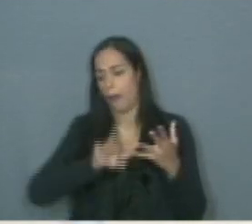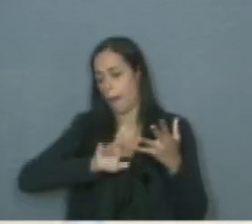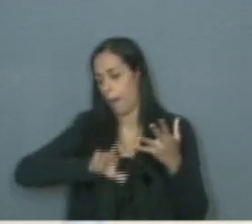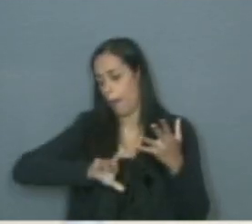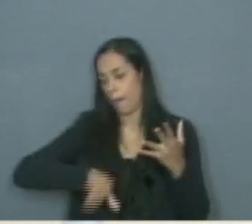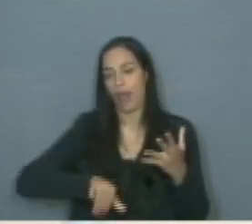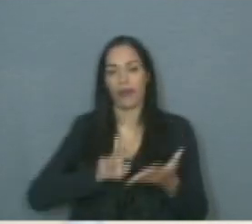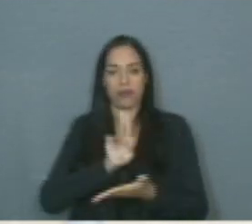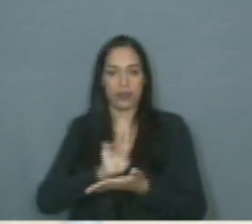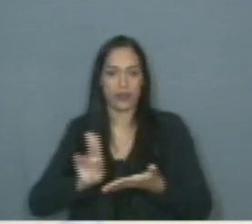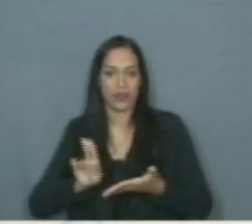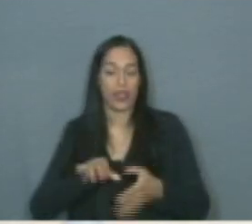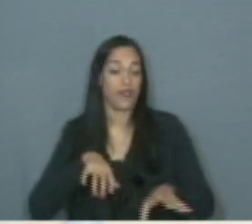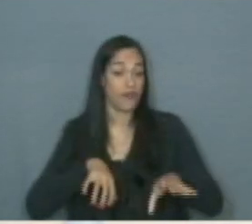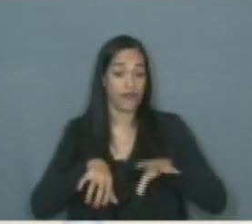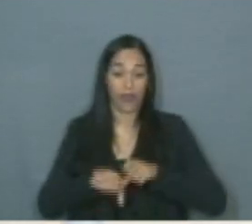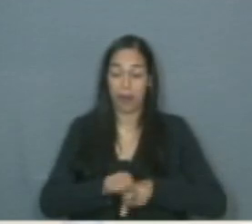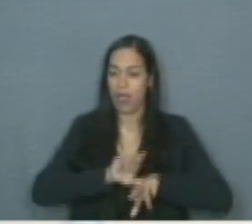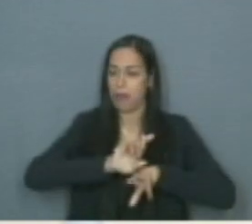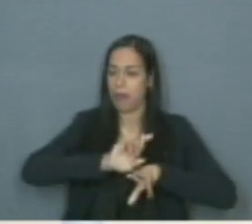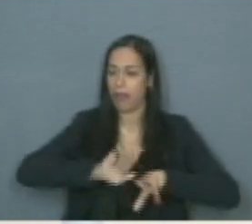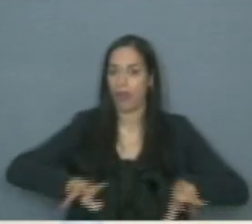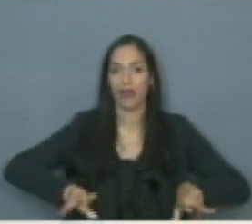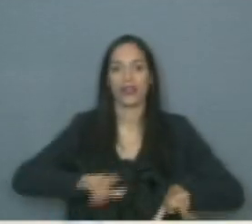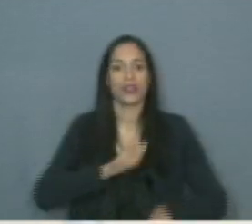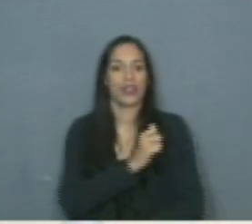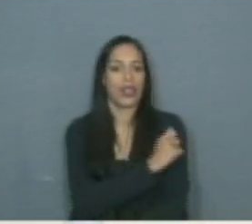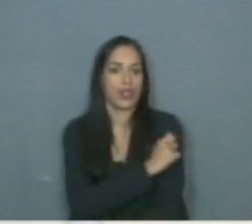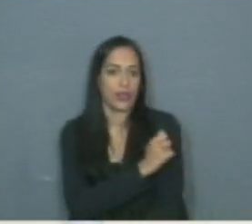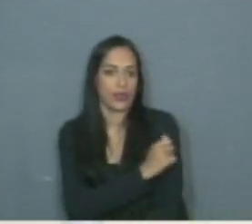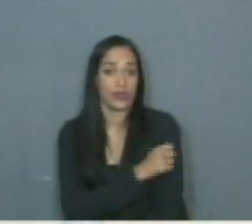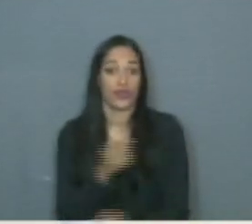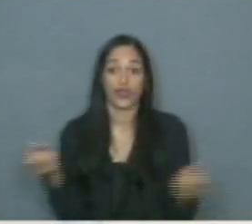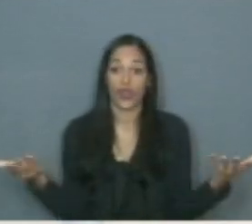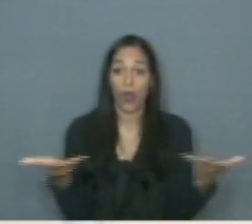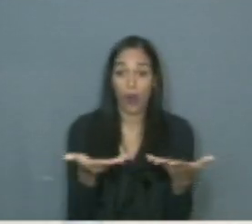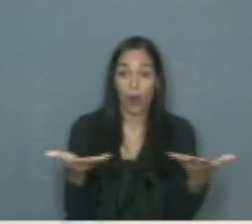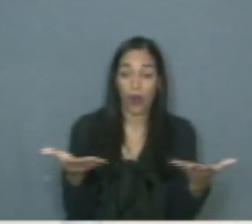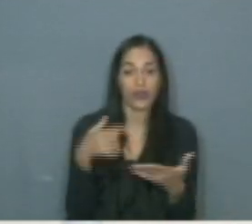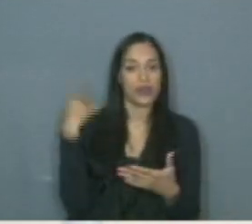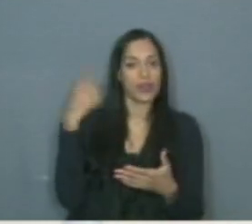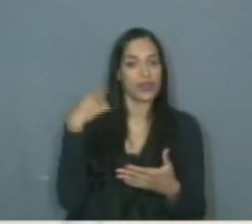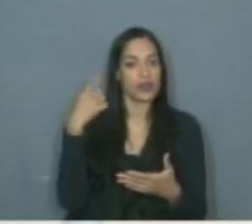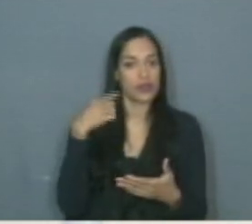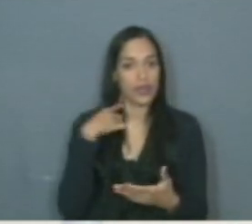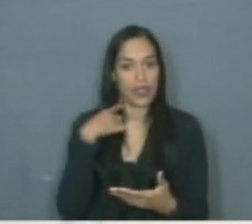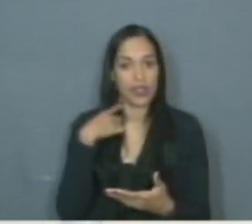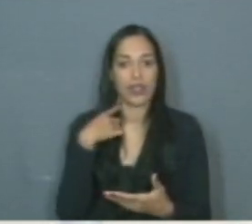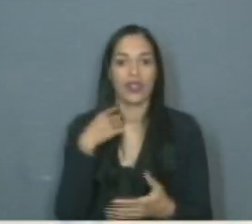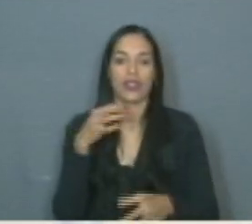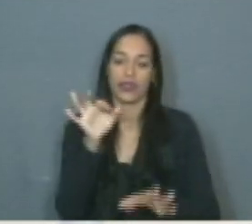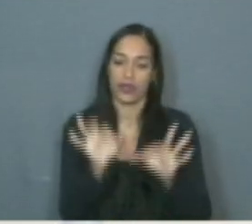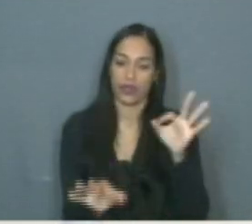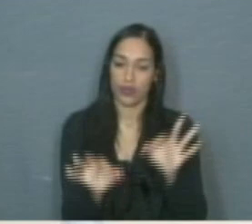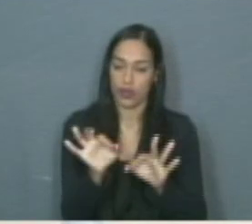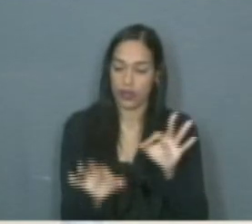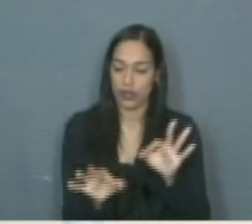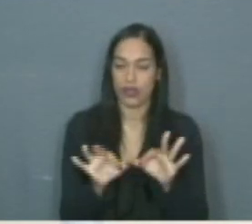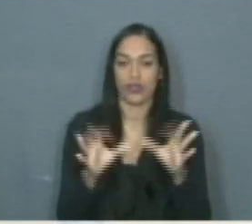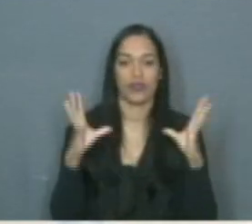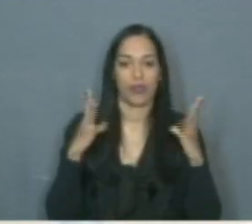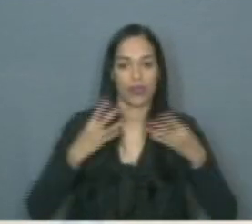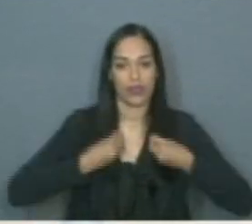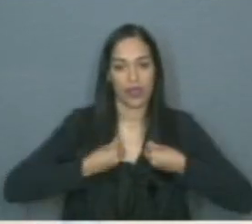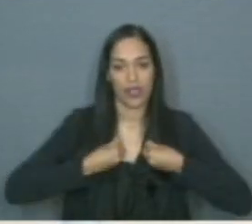tantas outras. Formei milhares de estudantes que hoje são advogadas, advogados, juízes,